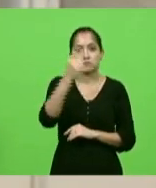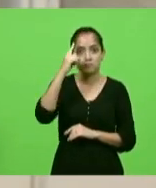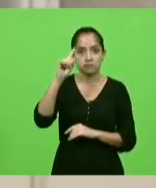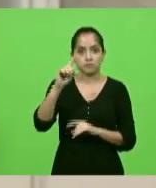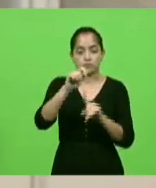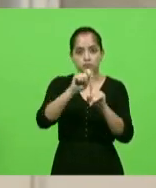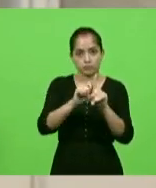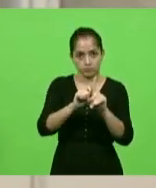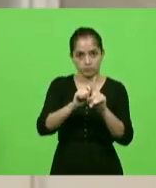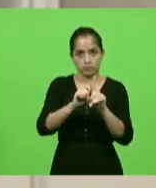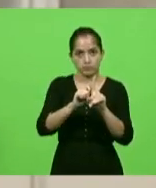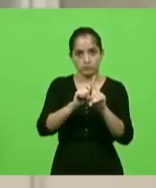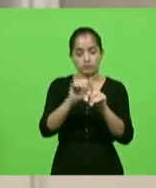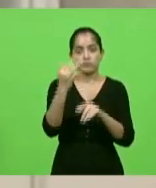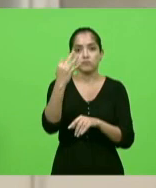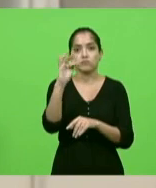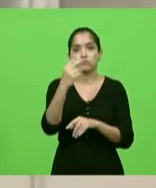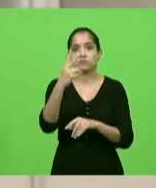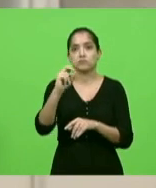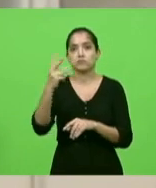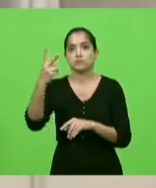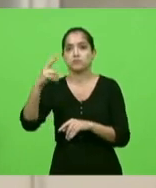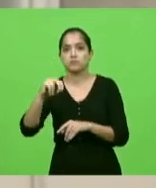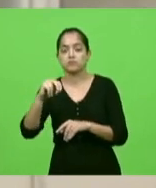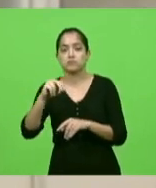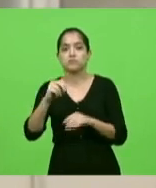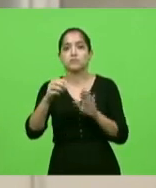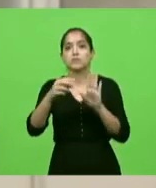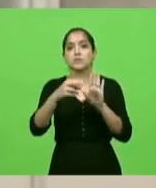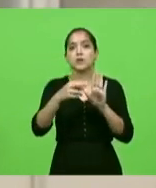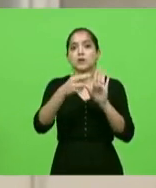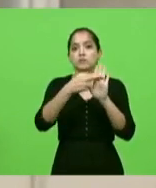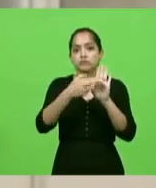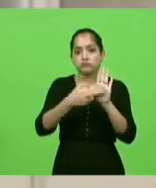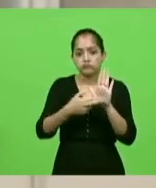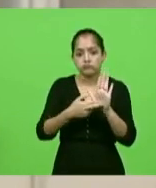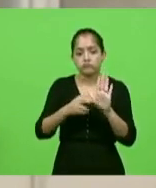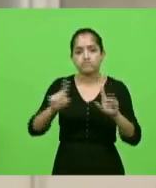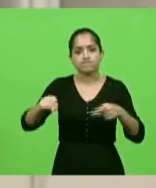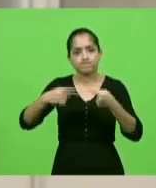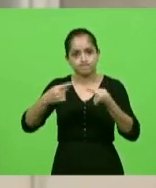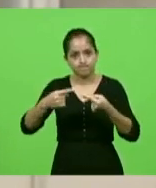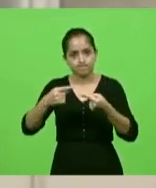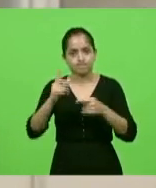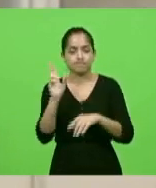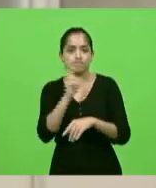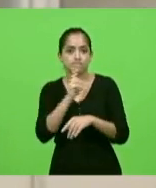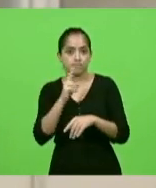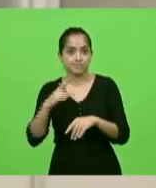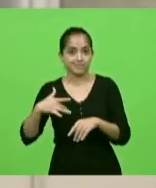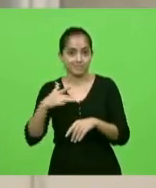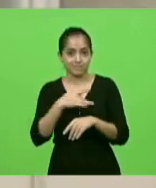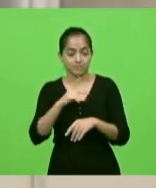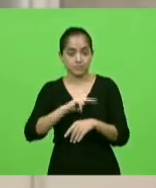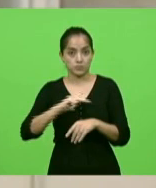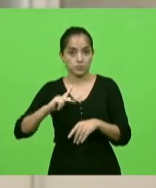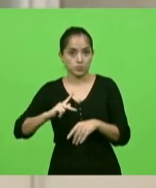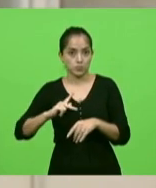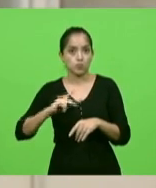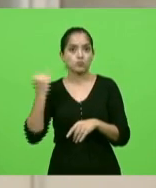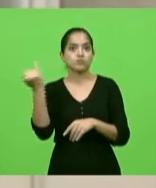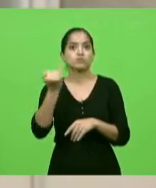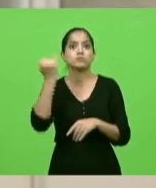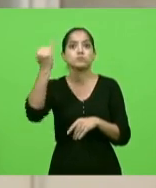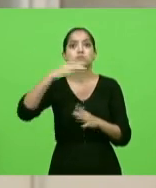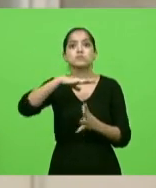de 2020 a qual estabelece medidas para enfrentamento da emergência de saúde pública de